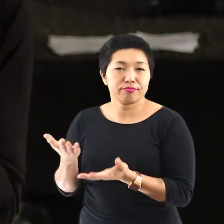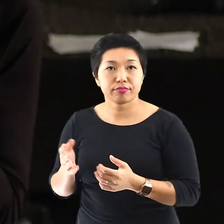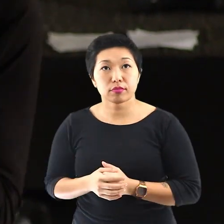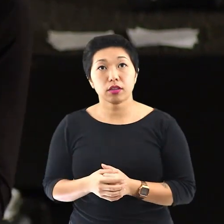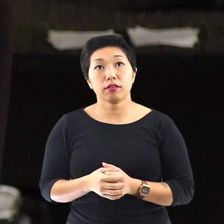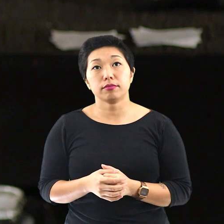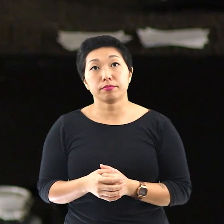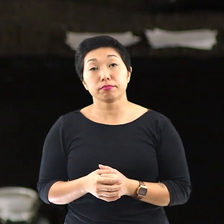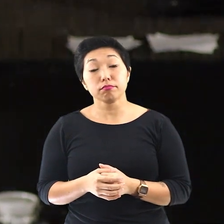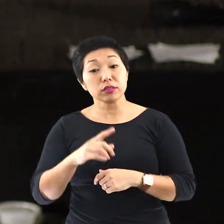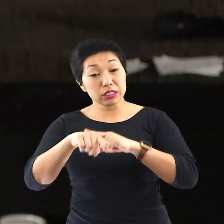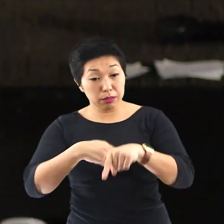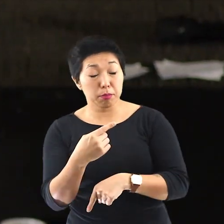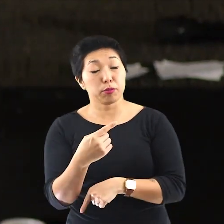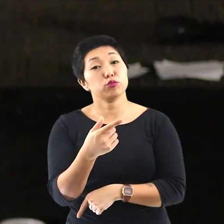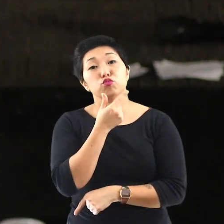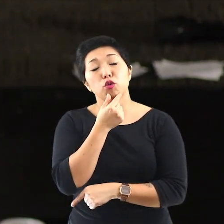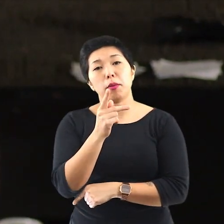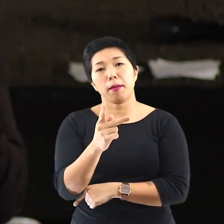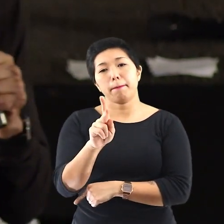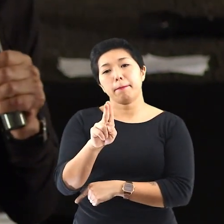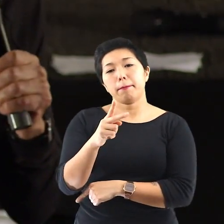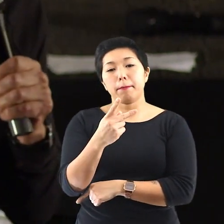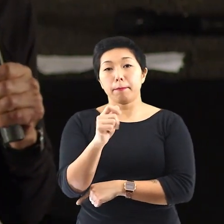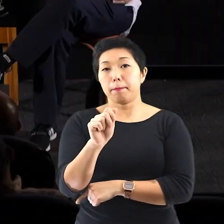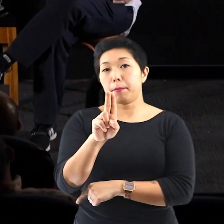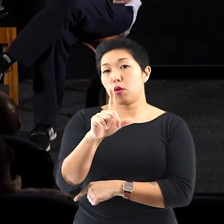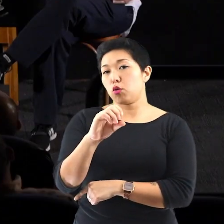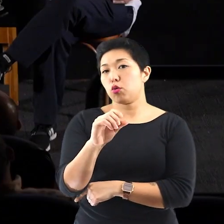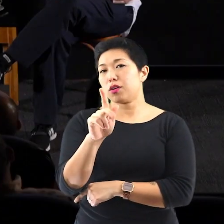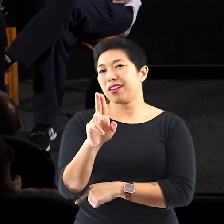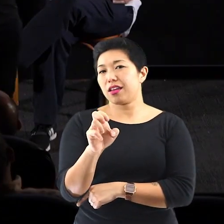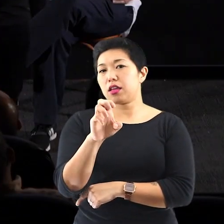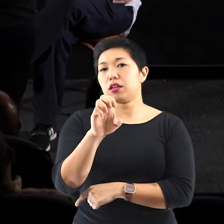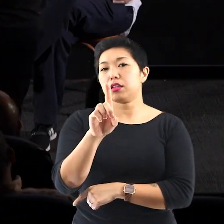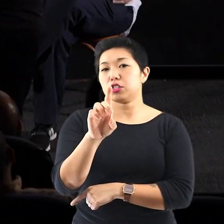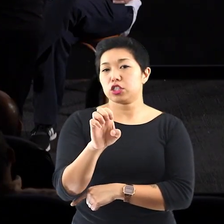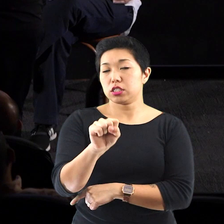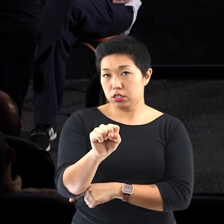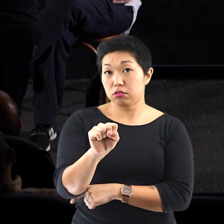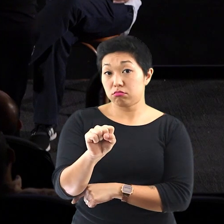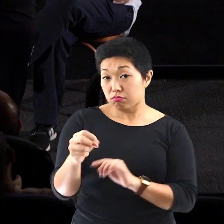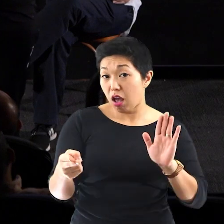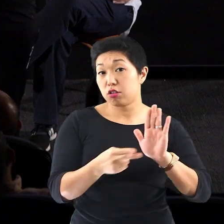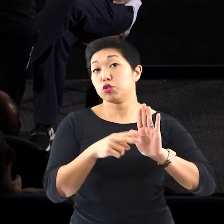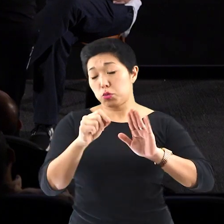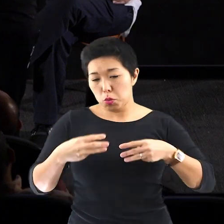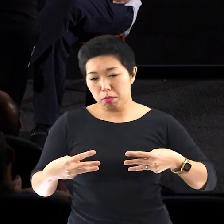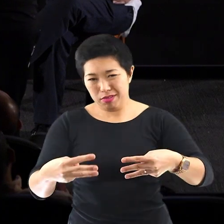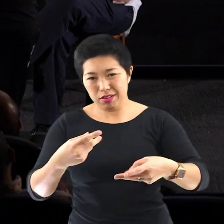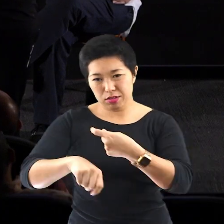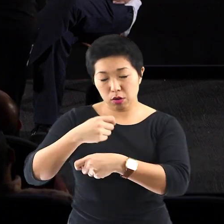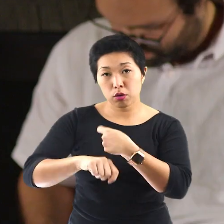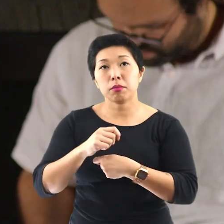Quando o Paulo Guedes assumiu o Ministério da Economia no